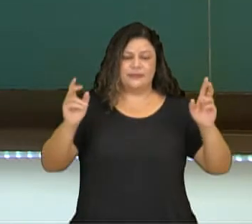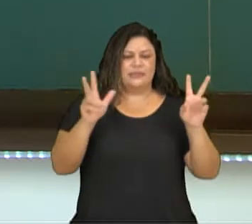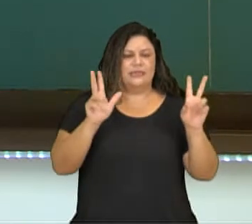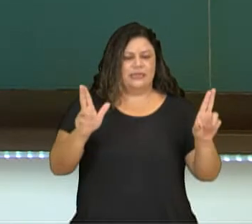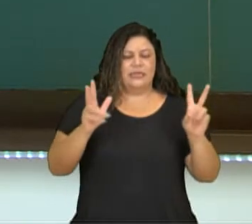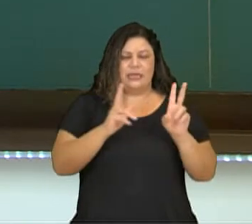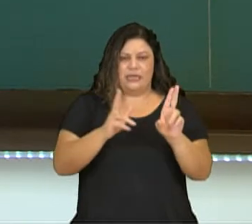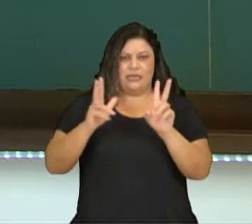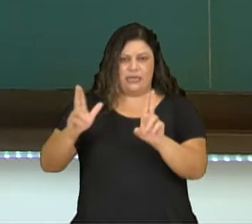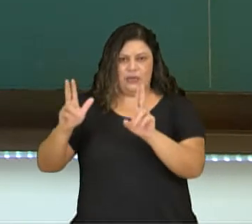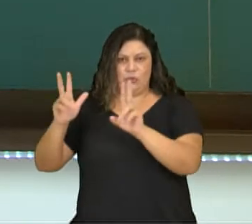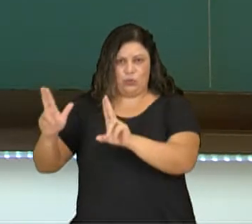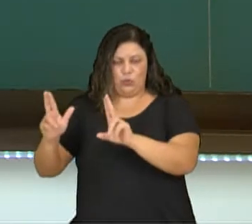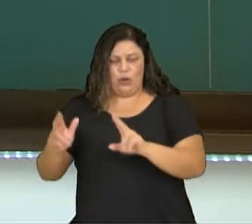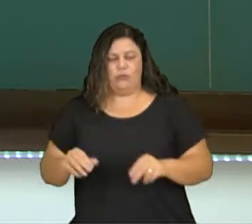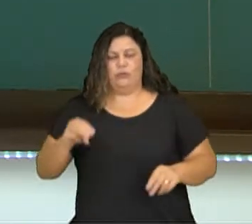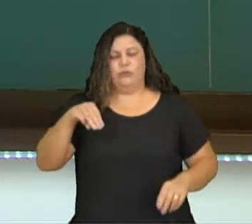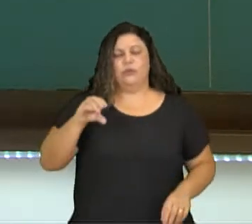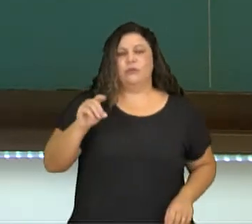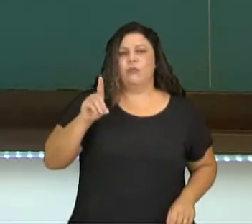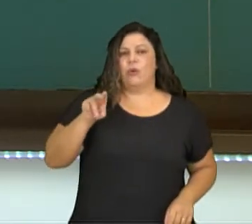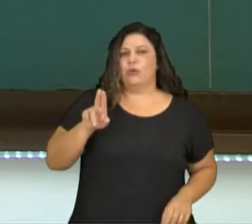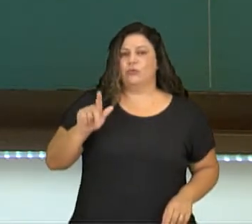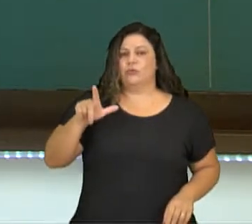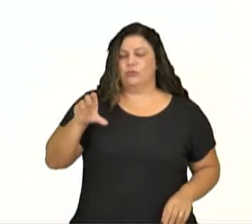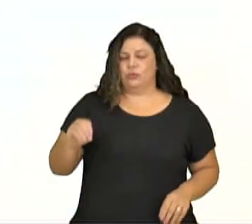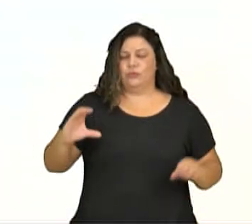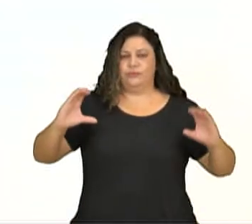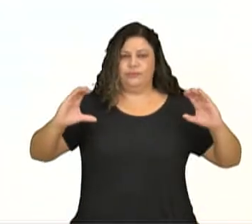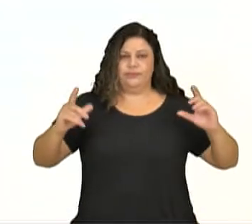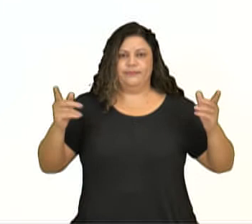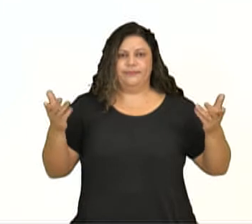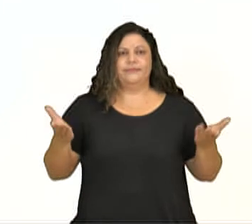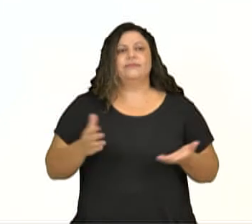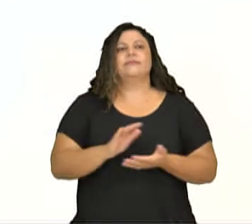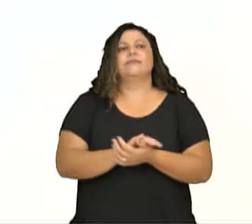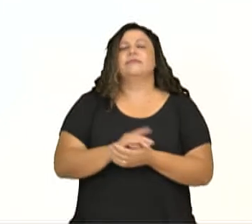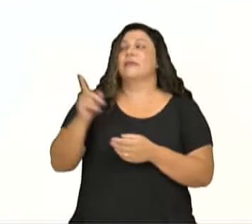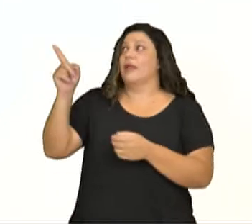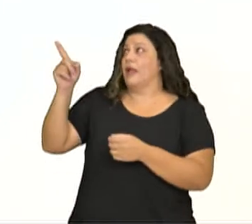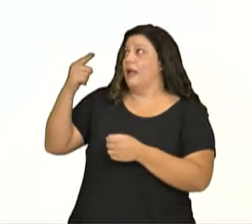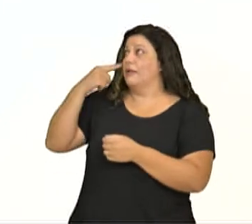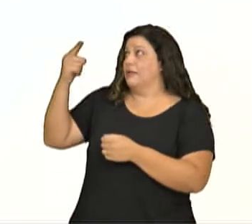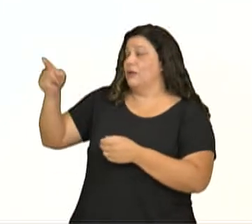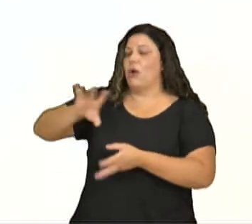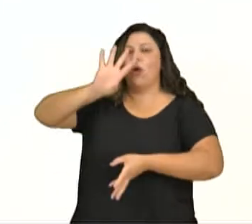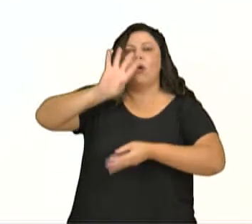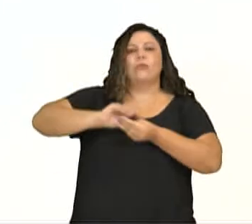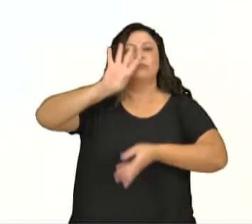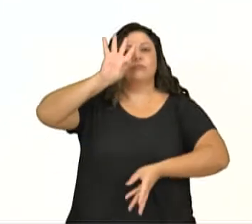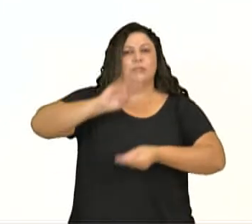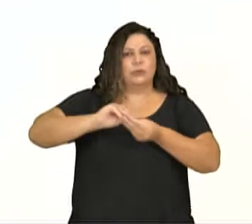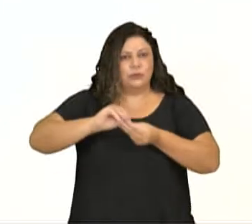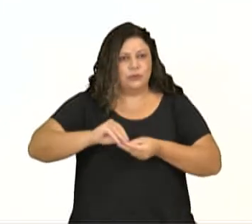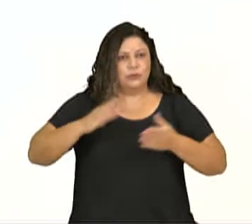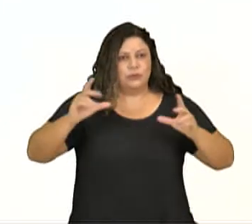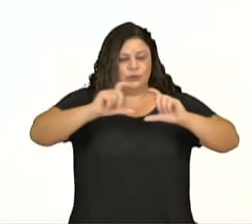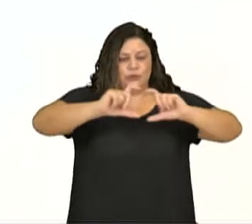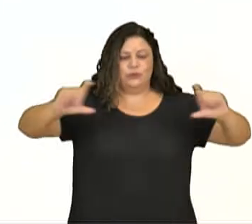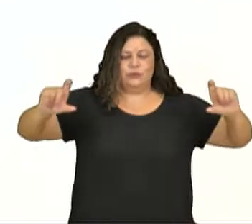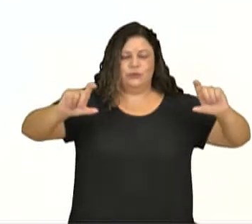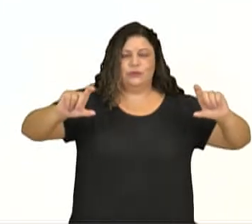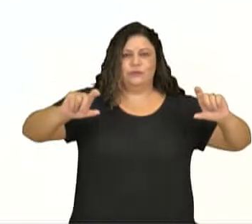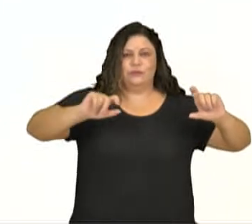relações trigonométricas em módulo, ok? Então, aqui eu deixei um resumão para vocês, esse quadro aqui é ótimo para ter